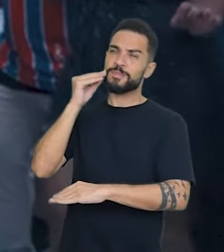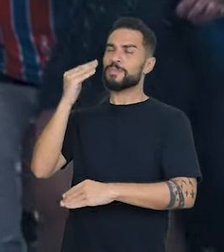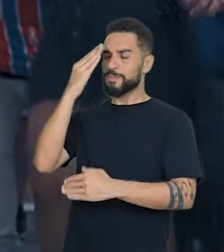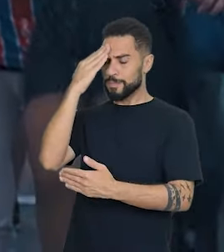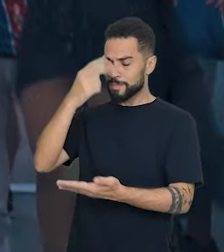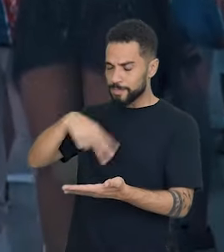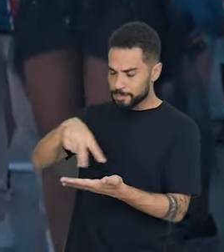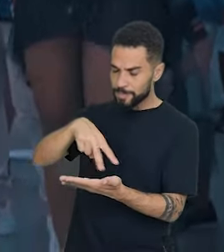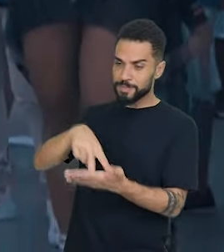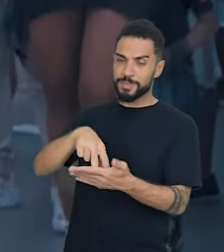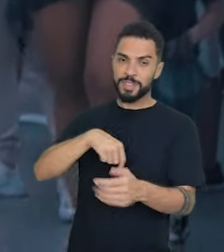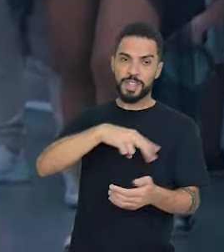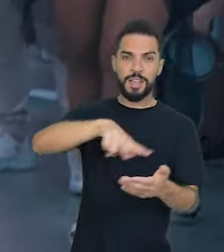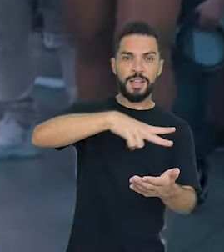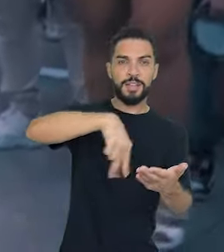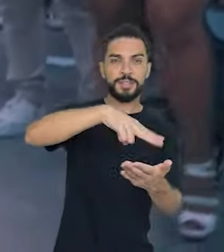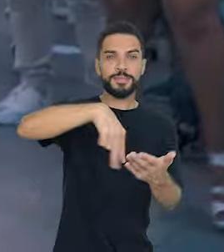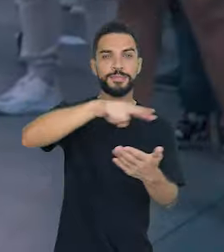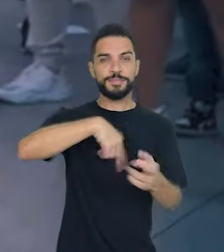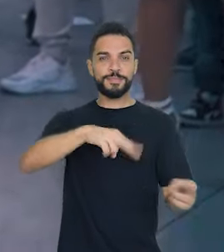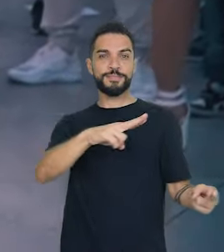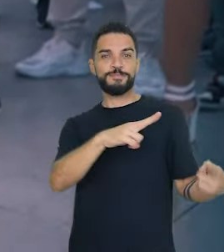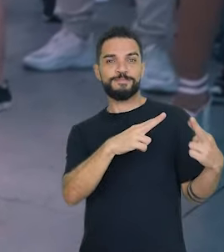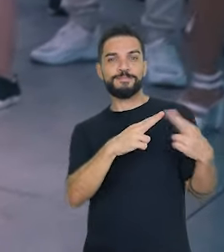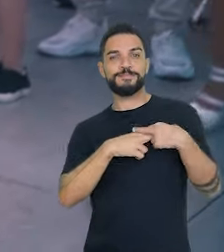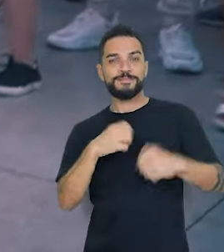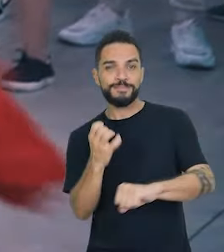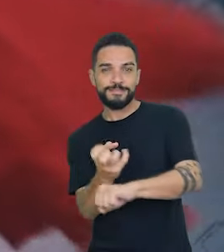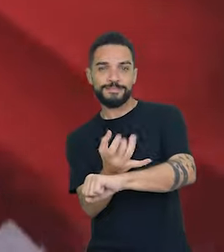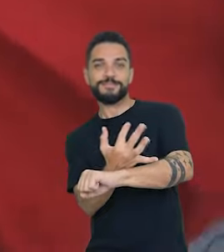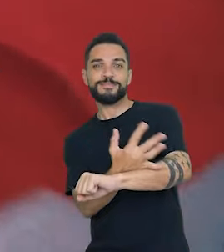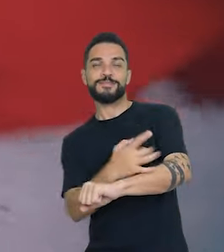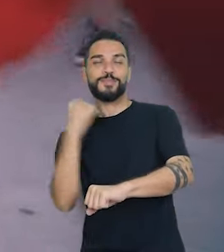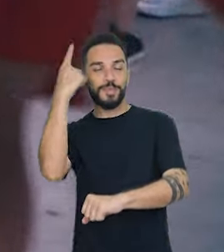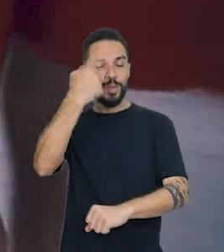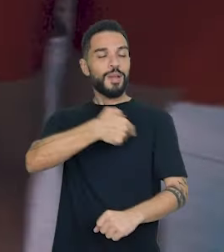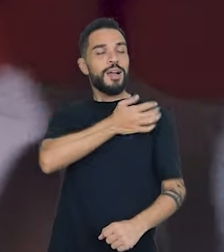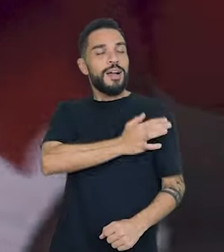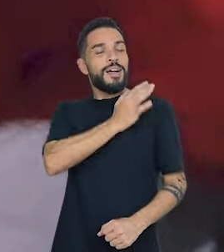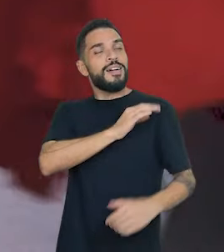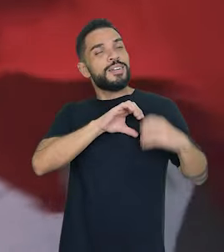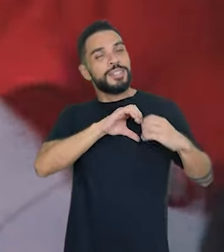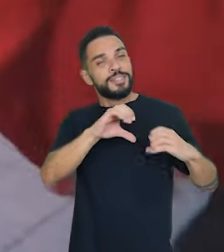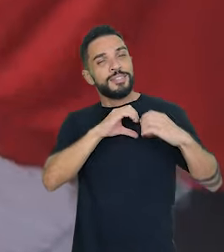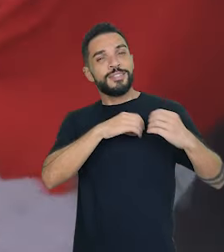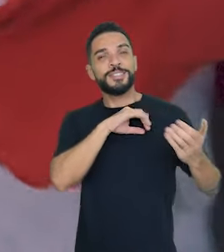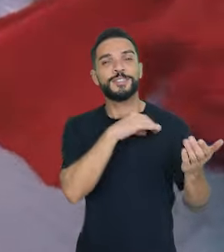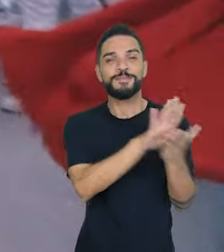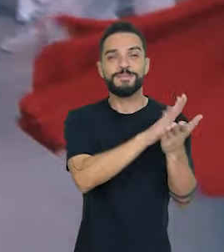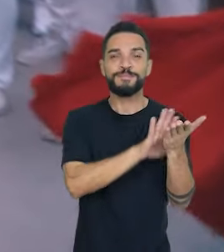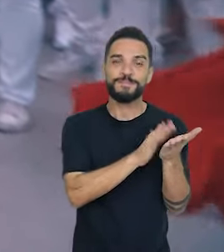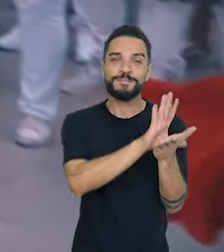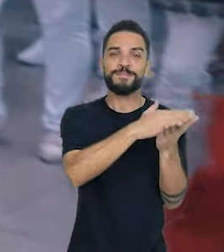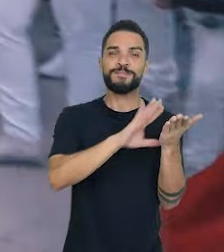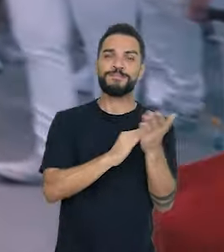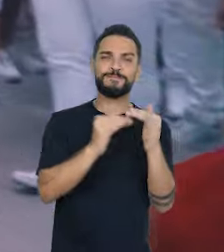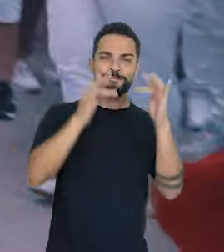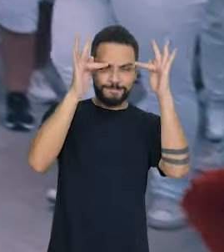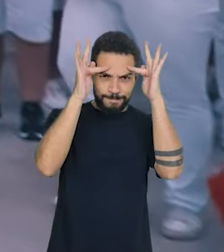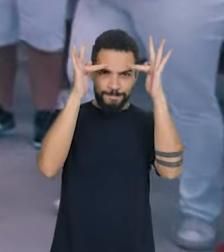Na ginga o respeito e o brilho dos olhos, seu coração samba, fiel aos